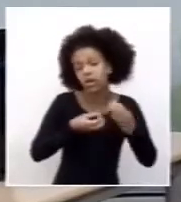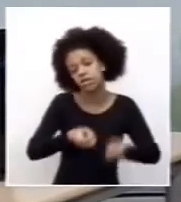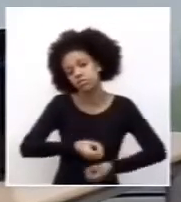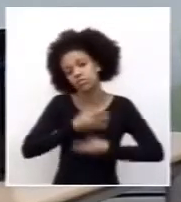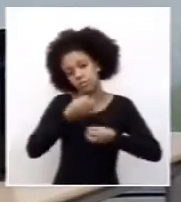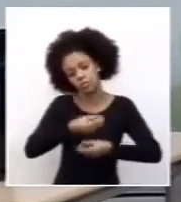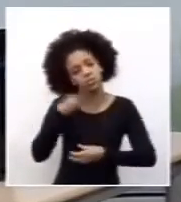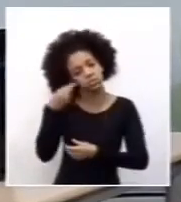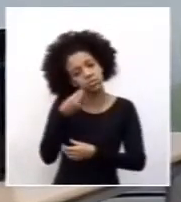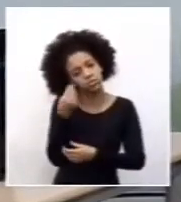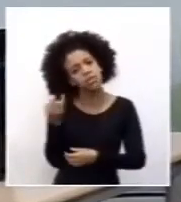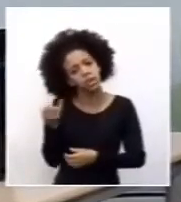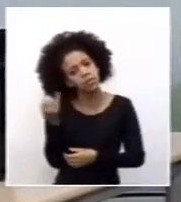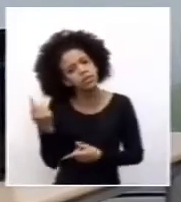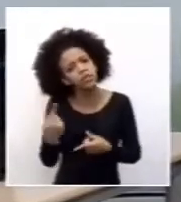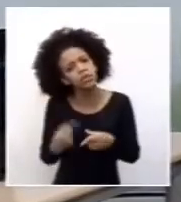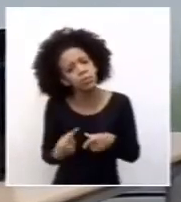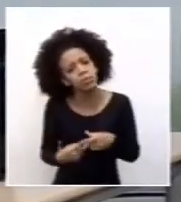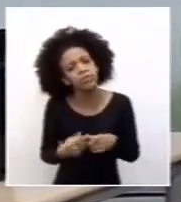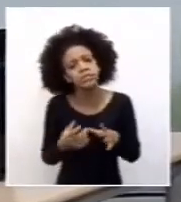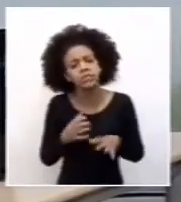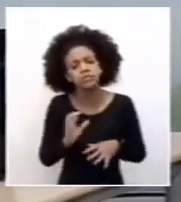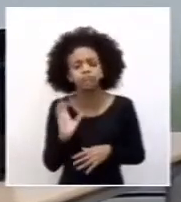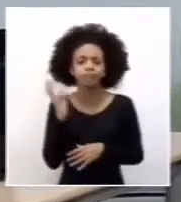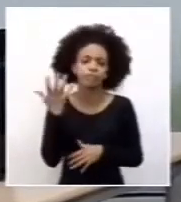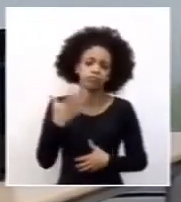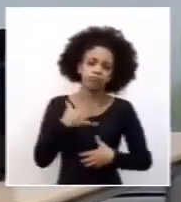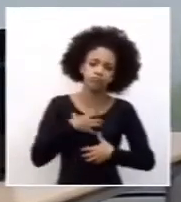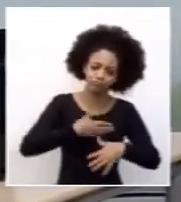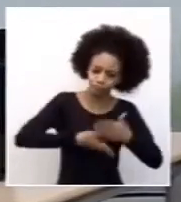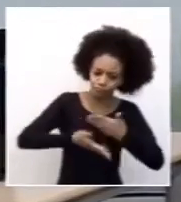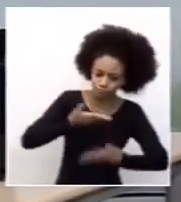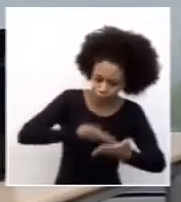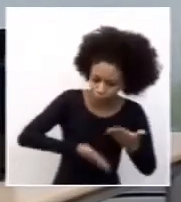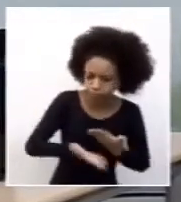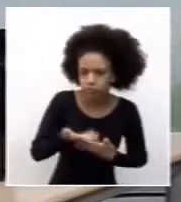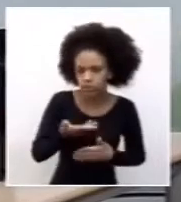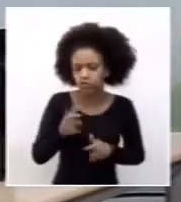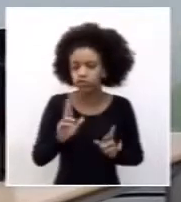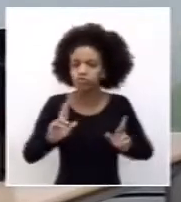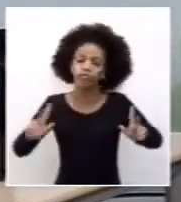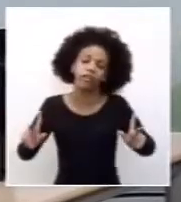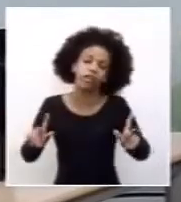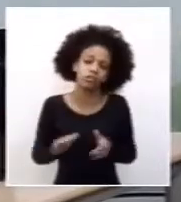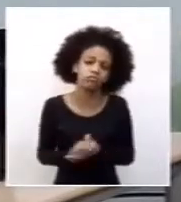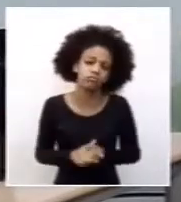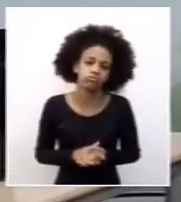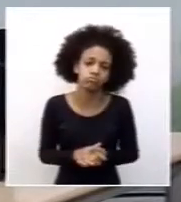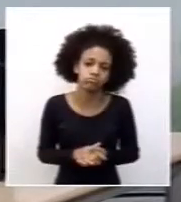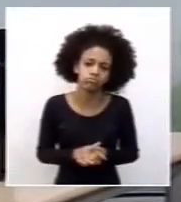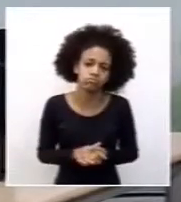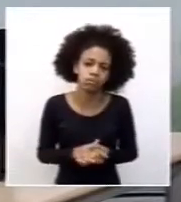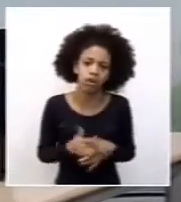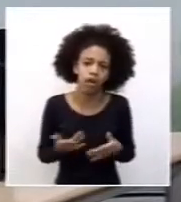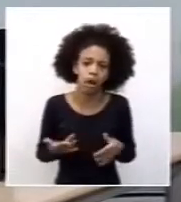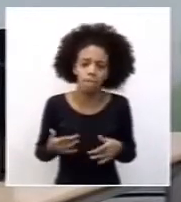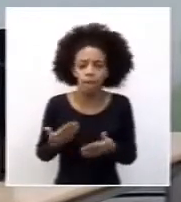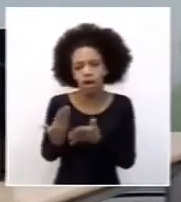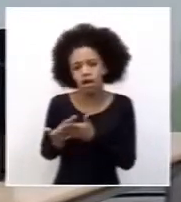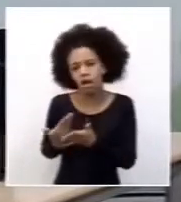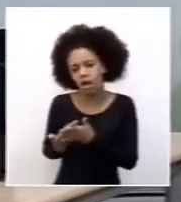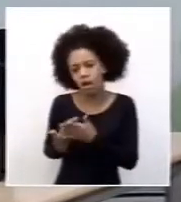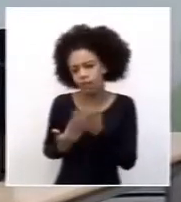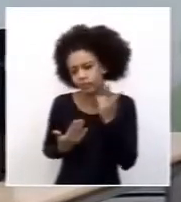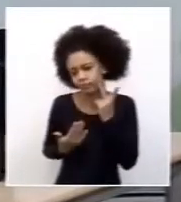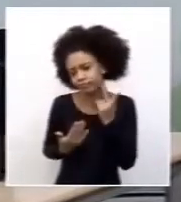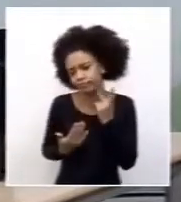é importante porque você cria uma certa dinâmica diferenciada em relação a a aula convencional, ou seja, a aula que